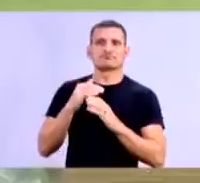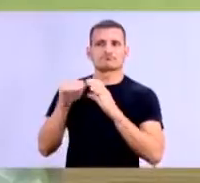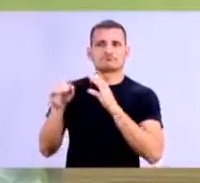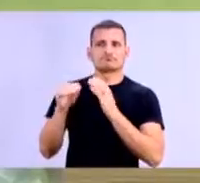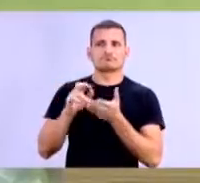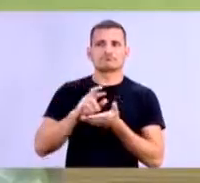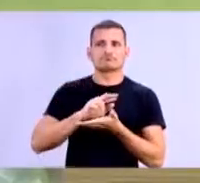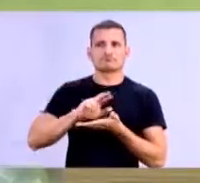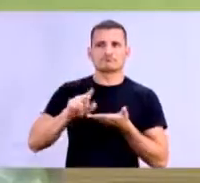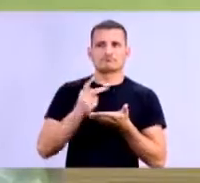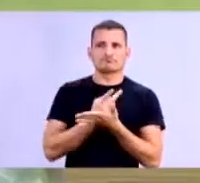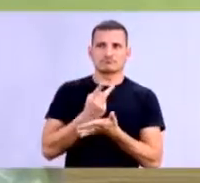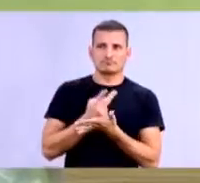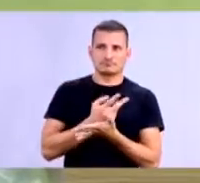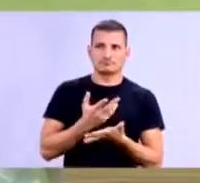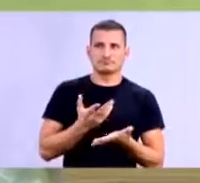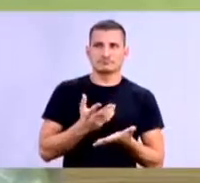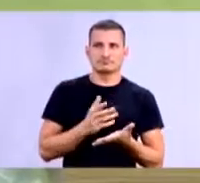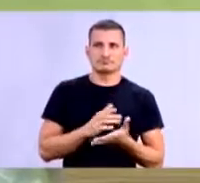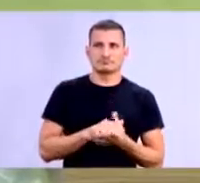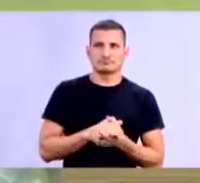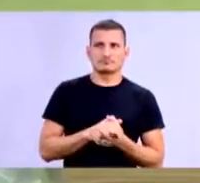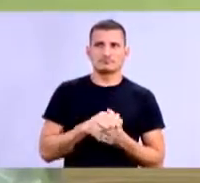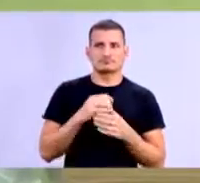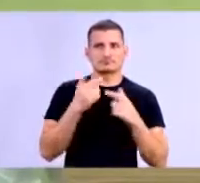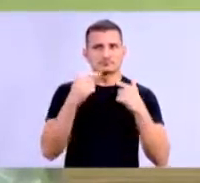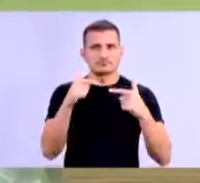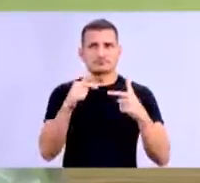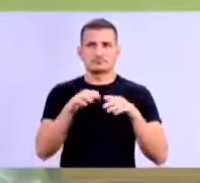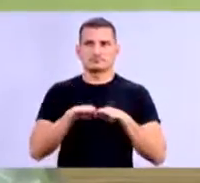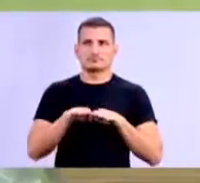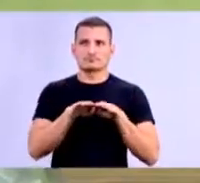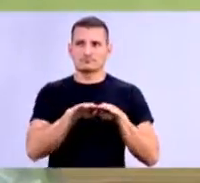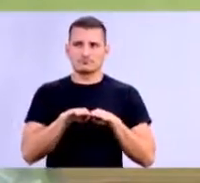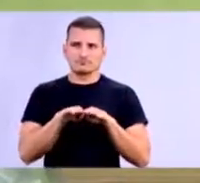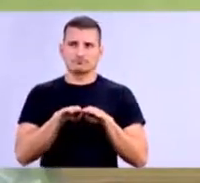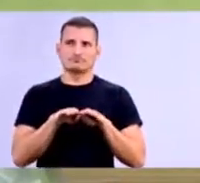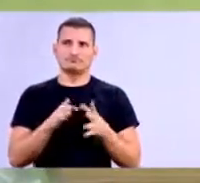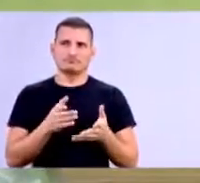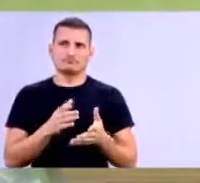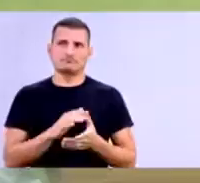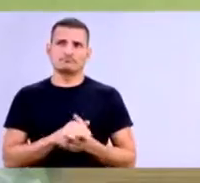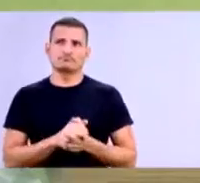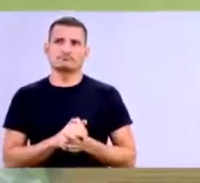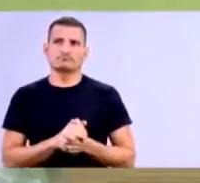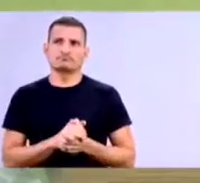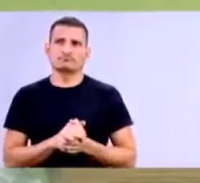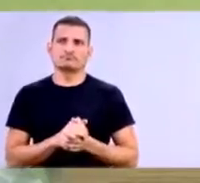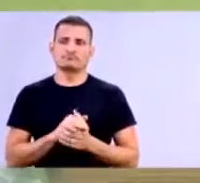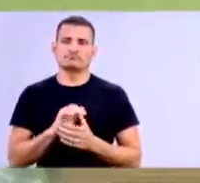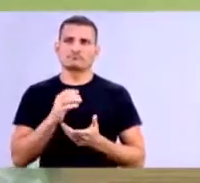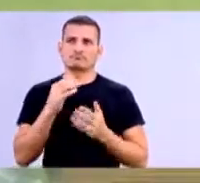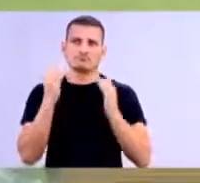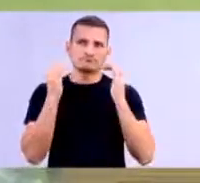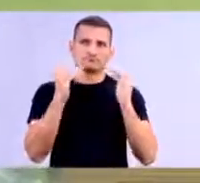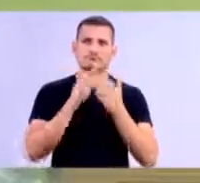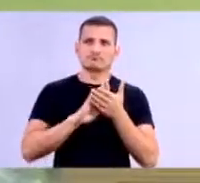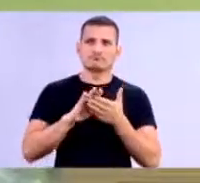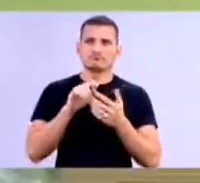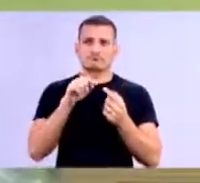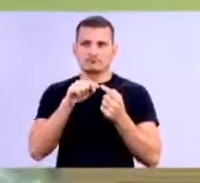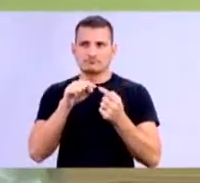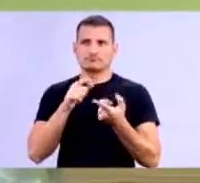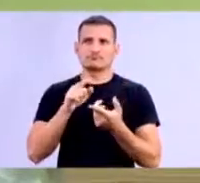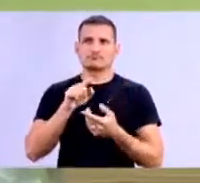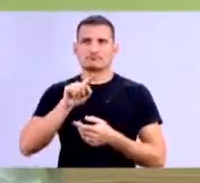erros da língua padrão. Você foge à língua padrão e não respeita a concordância, pontuação. Isso